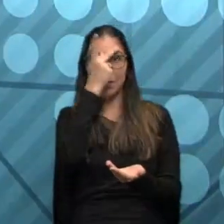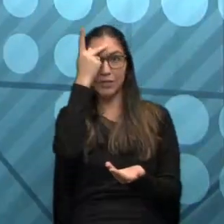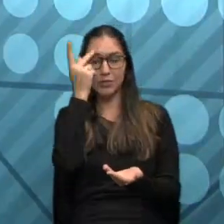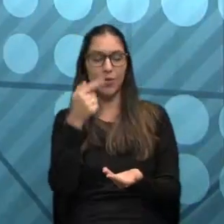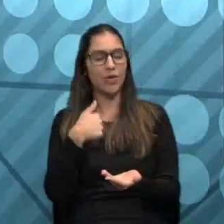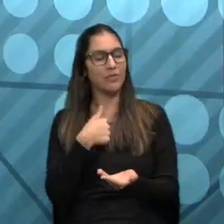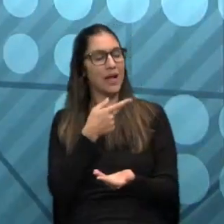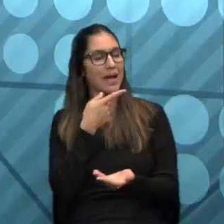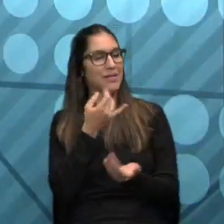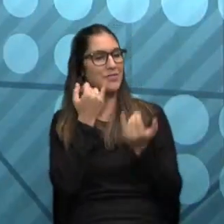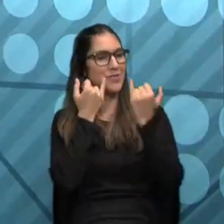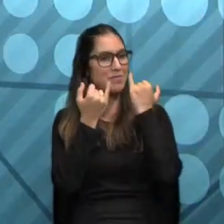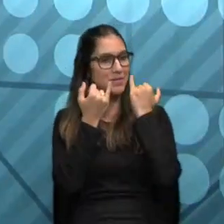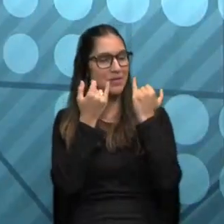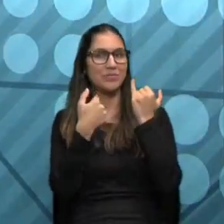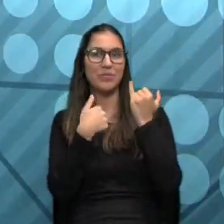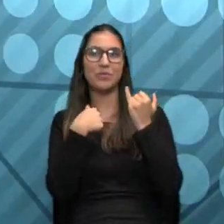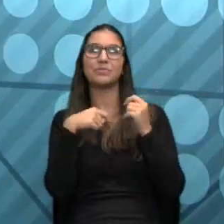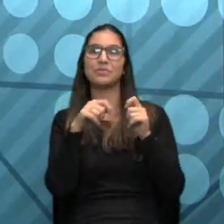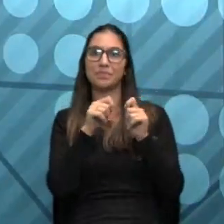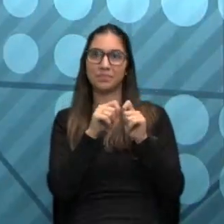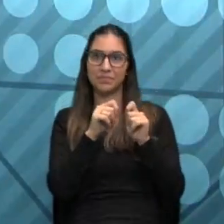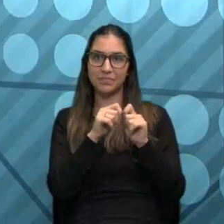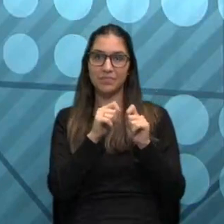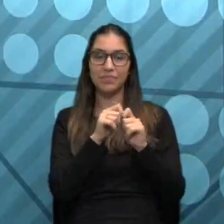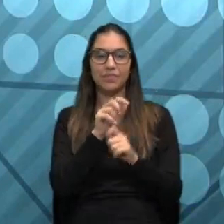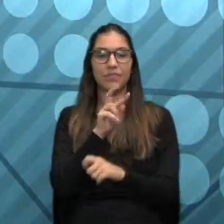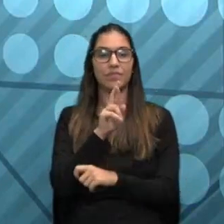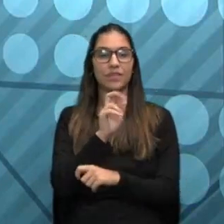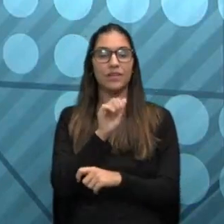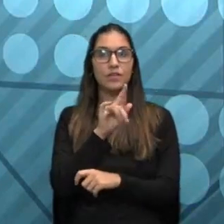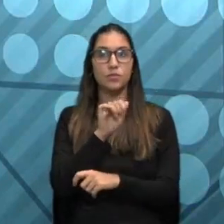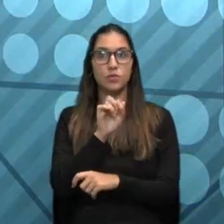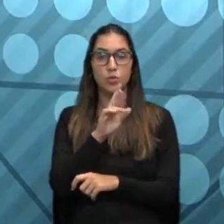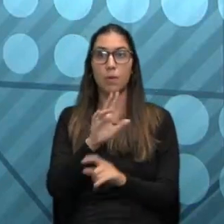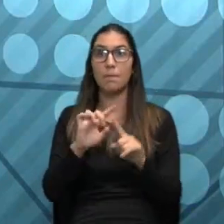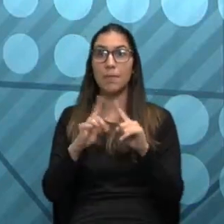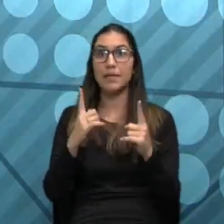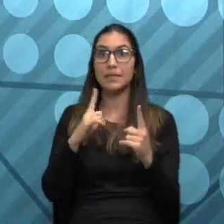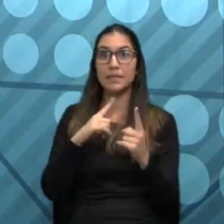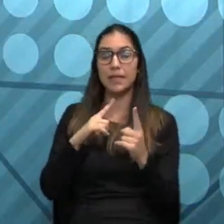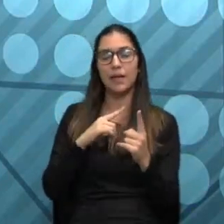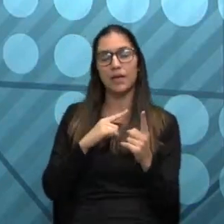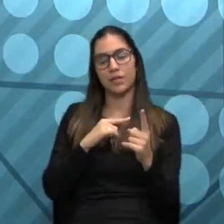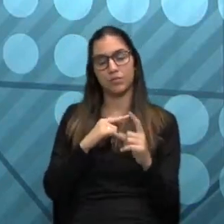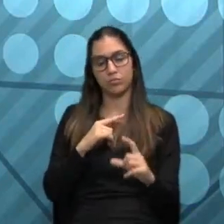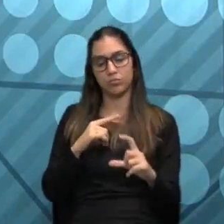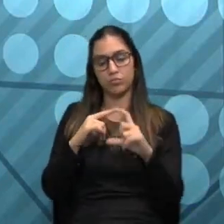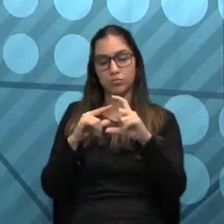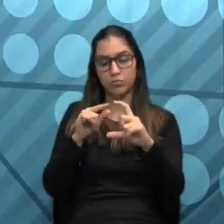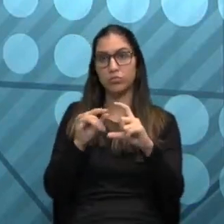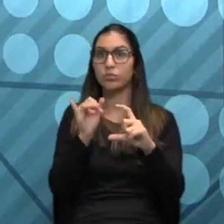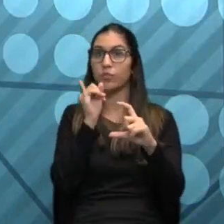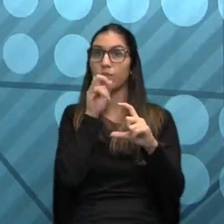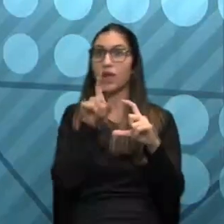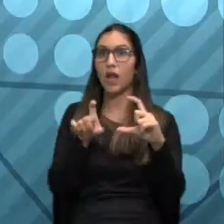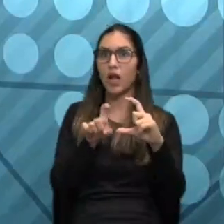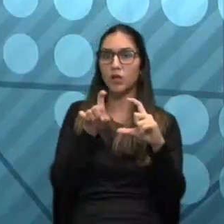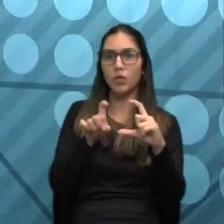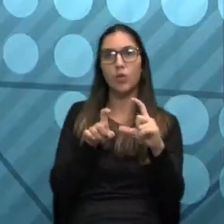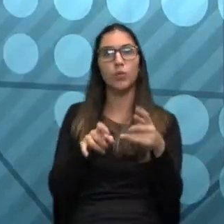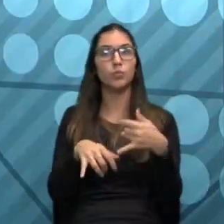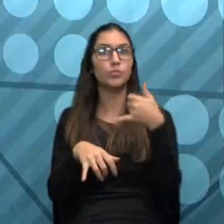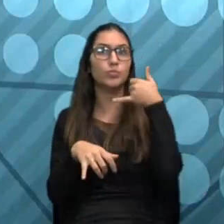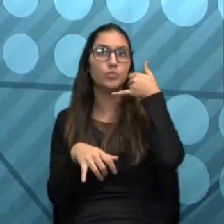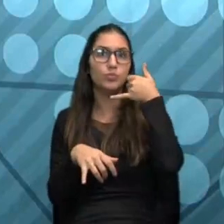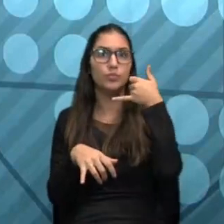fonte da informação é também o transmissor. Quando eu tenho um dispositivo eletrônico envolvido aí nessa comunicação, digamos um